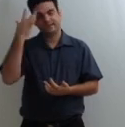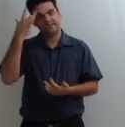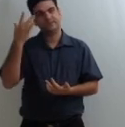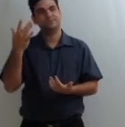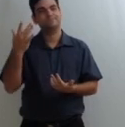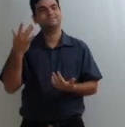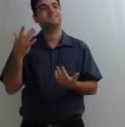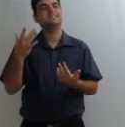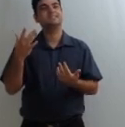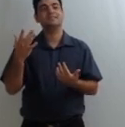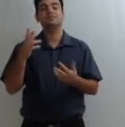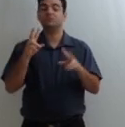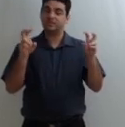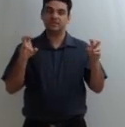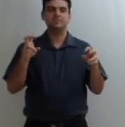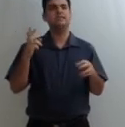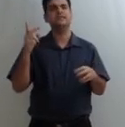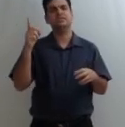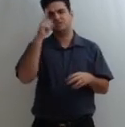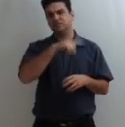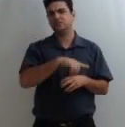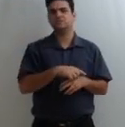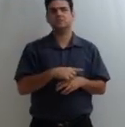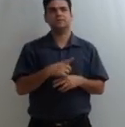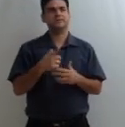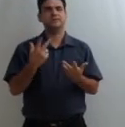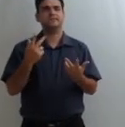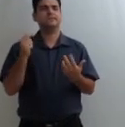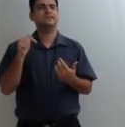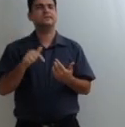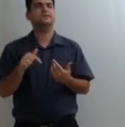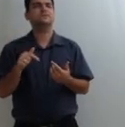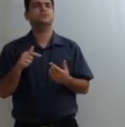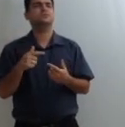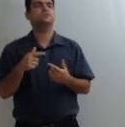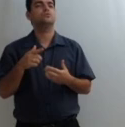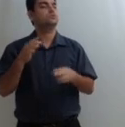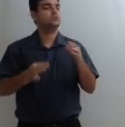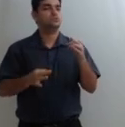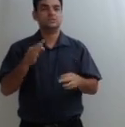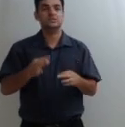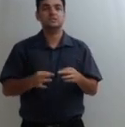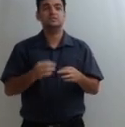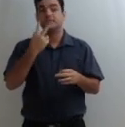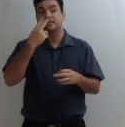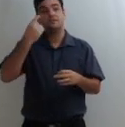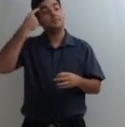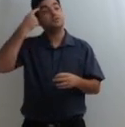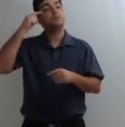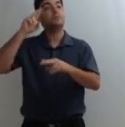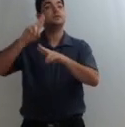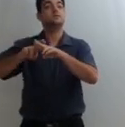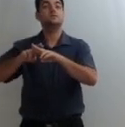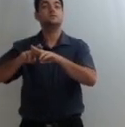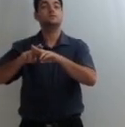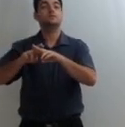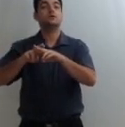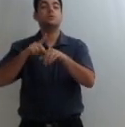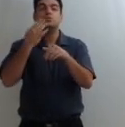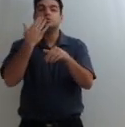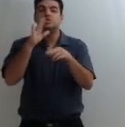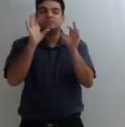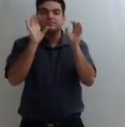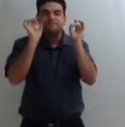esse é, como dito, um caso clássico em que o juiz vinculou a prisão a um motivo muito específico, né, que